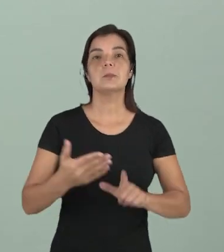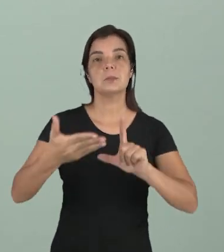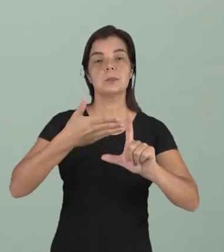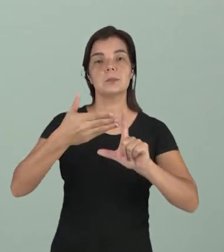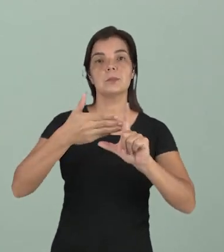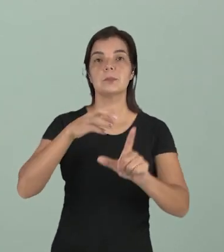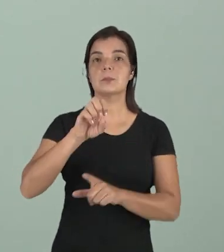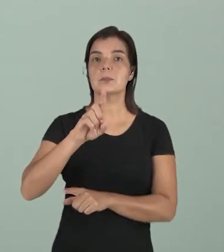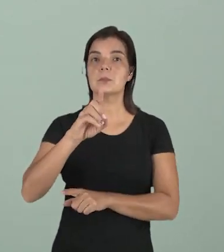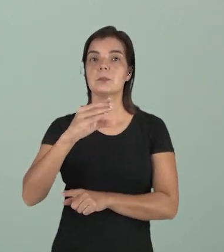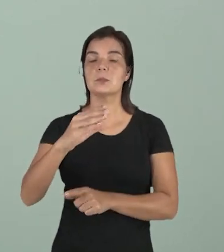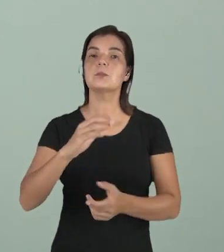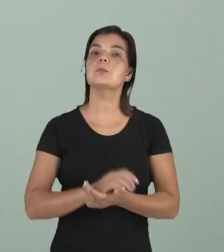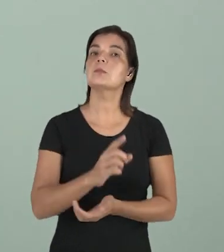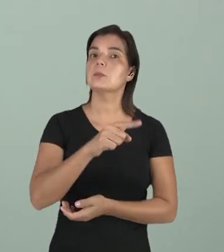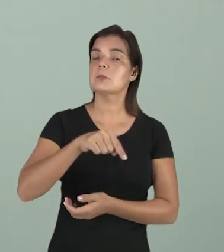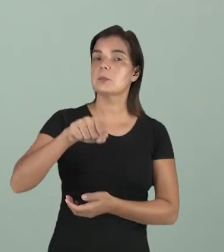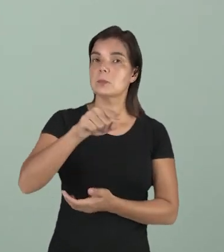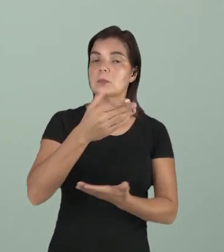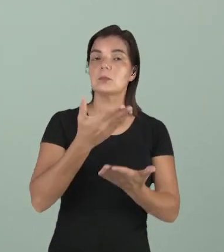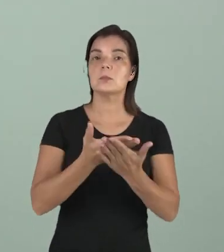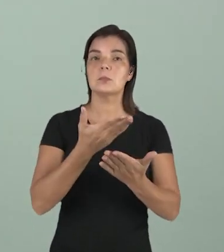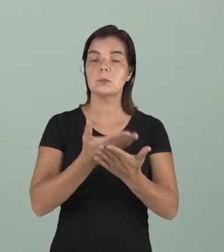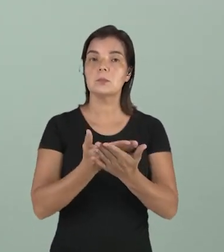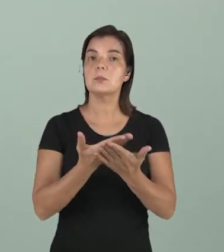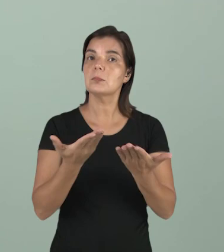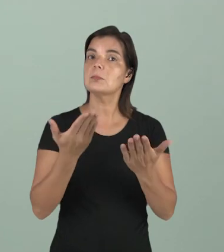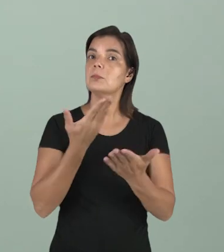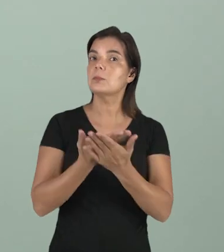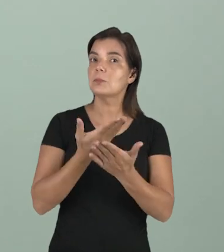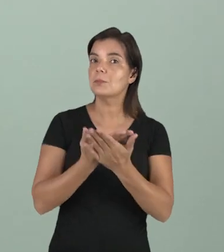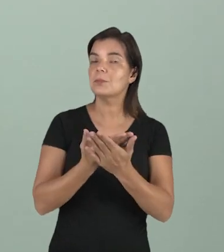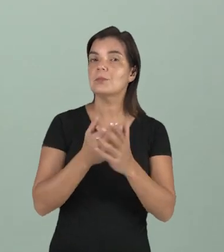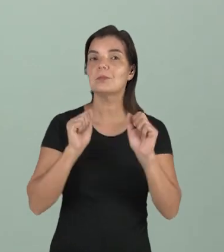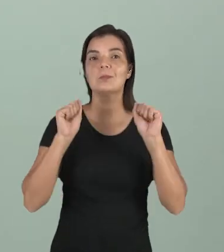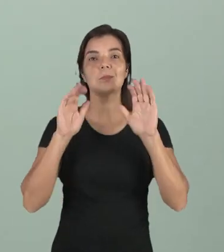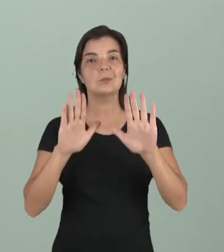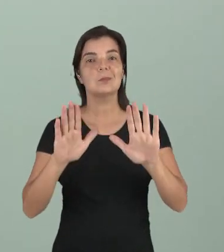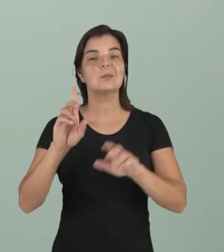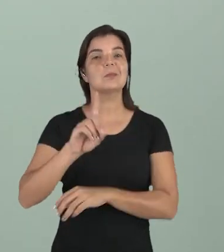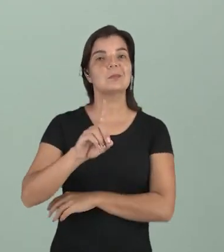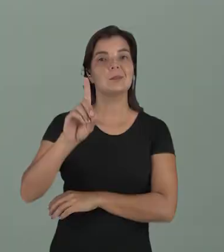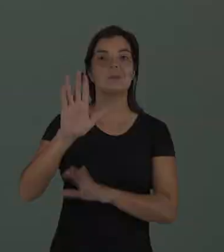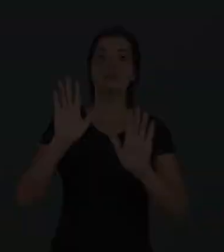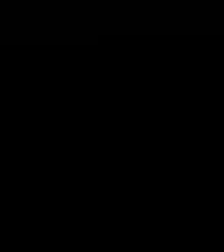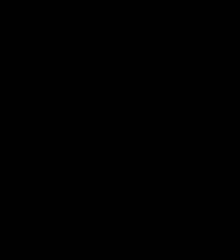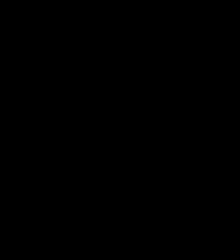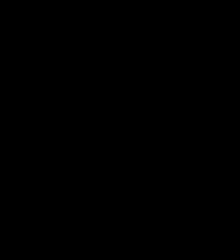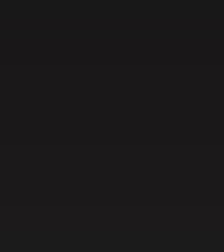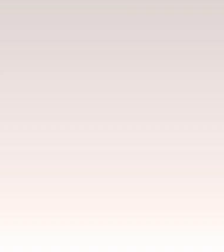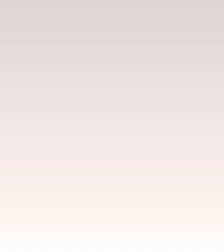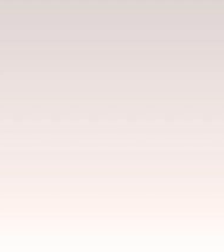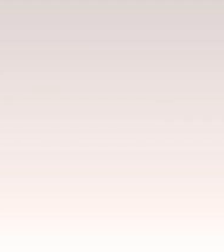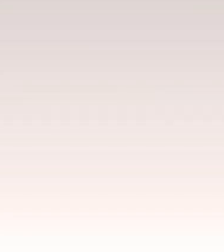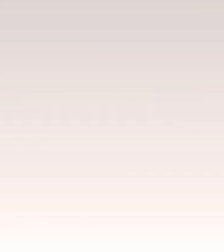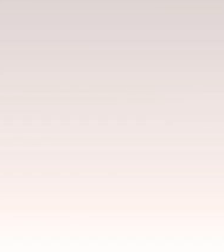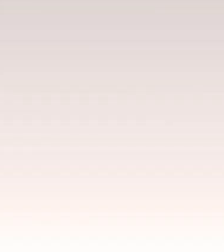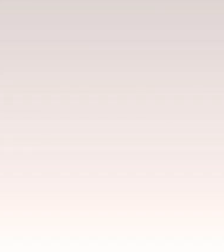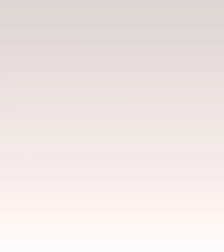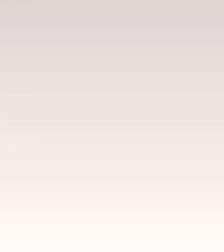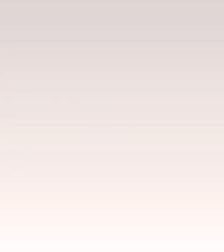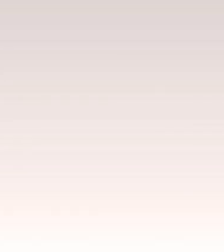Acessem a nossa plataforma Eduque, onde você tem acesso a esse material, e estudem. Fiquem com Deus. Até a próxima.